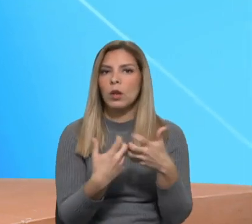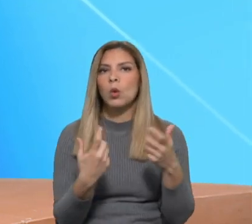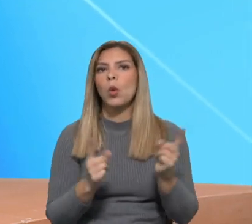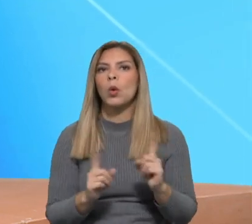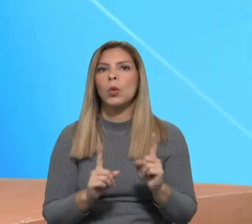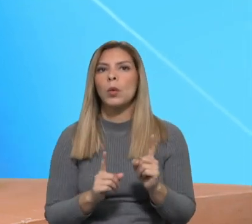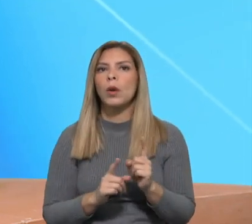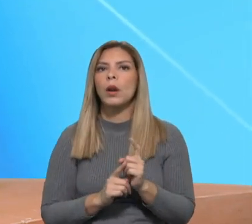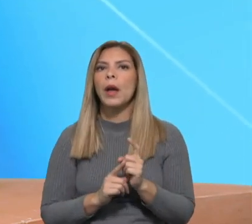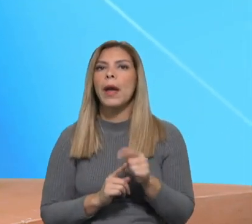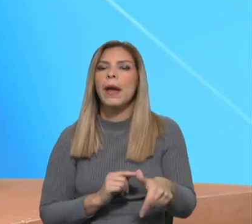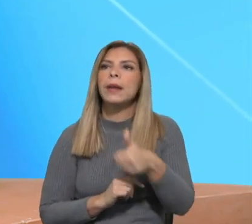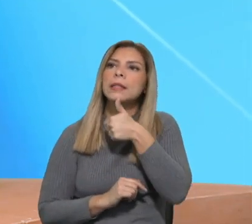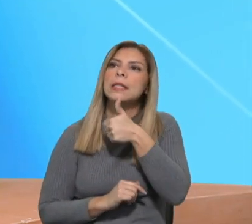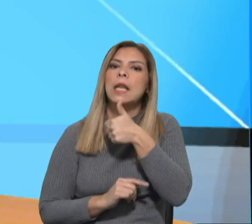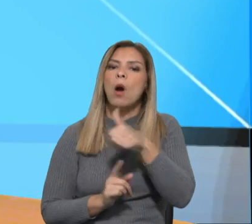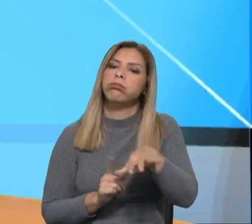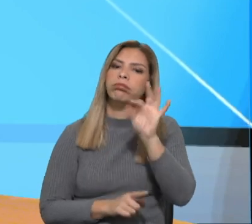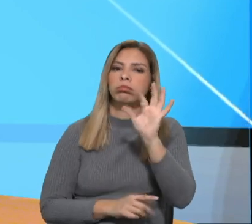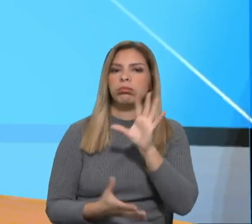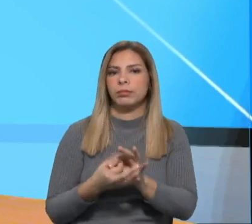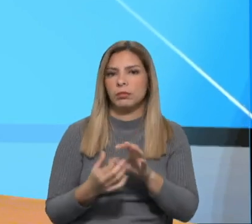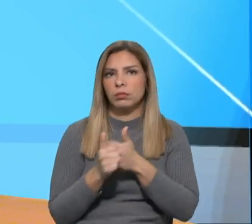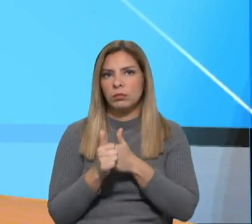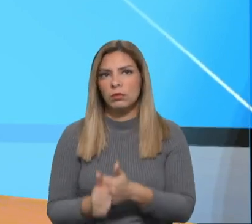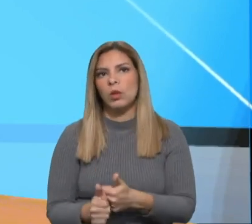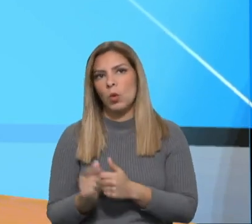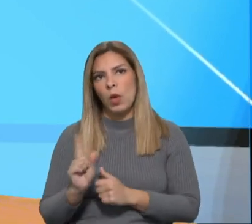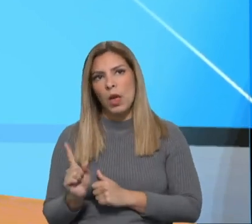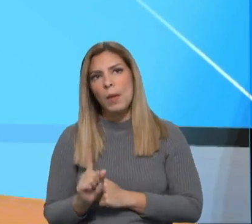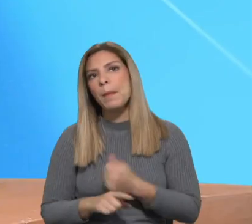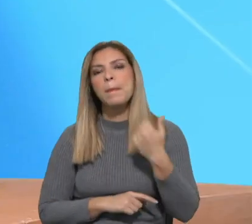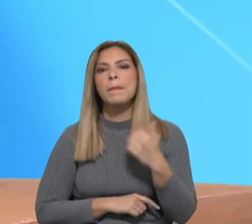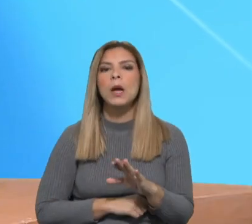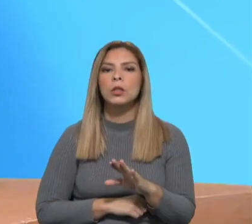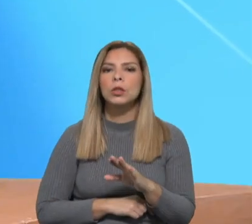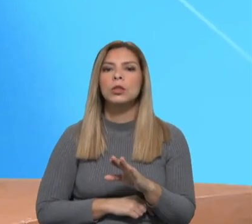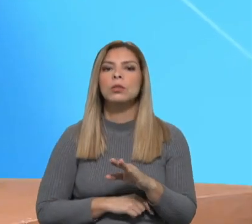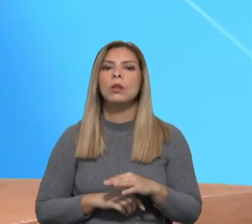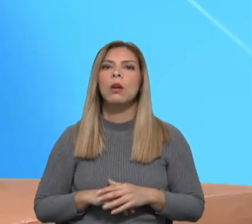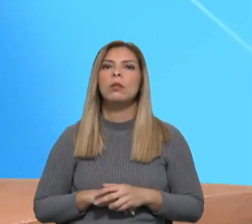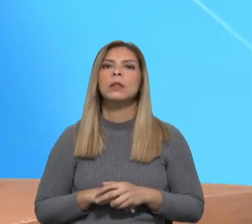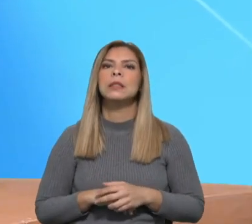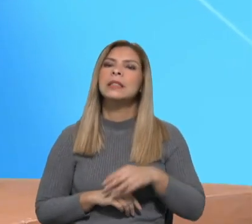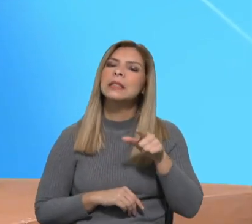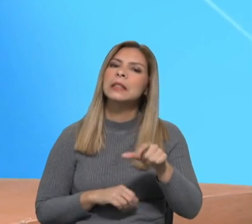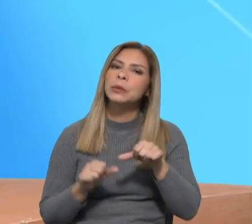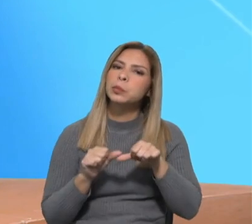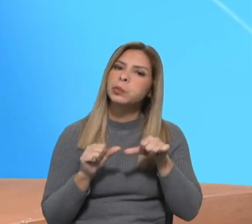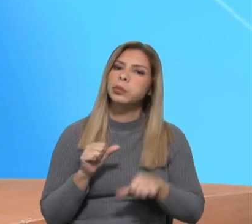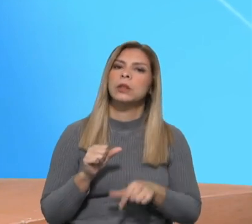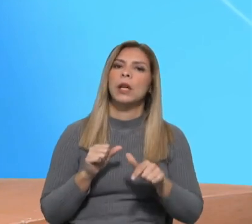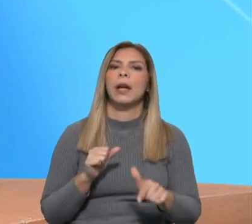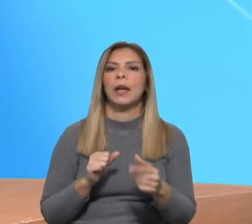os botões e que tomam as decisões nos palácios, e esse custo, esse sacrifício que é feito em nome de